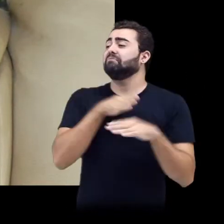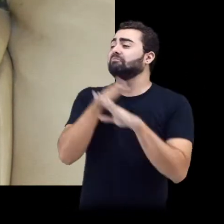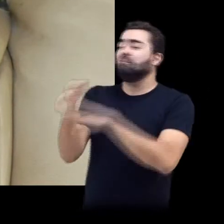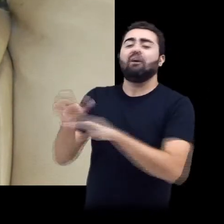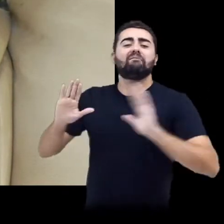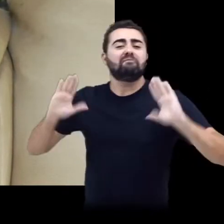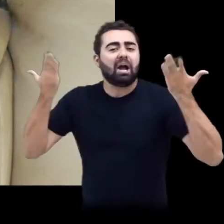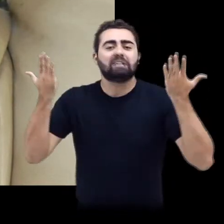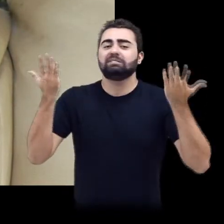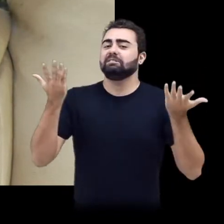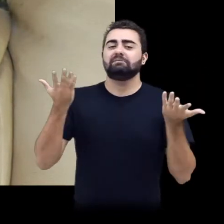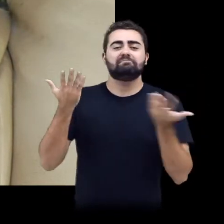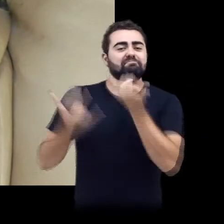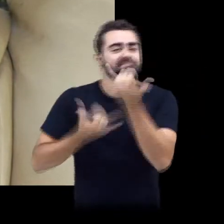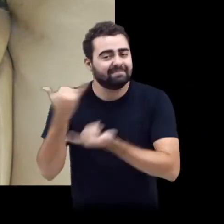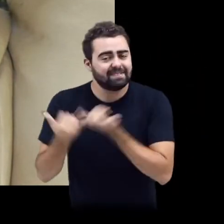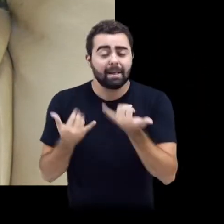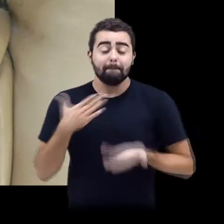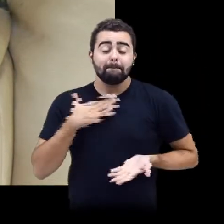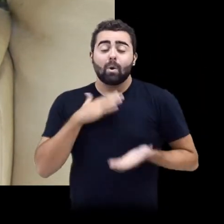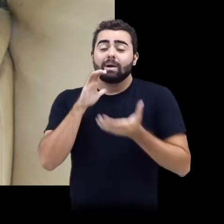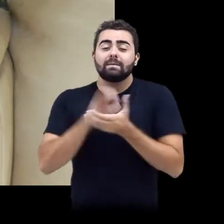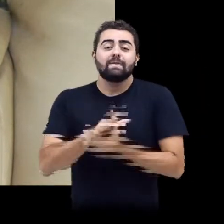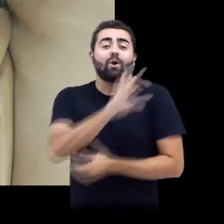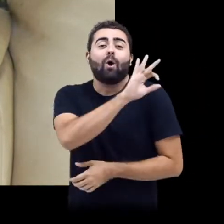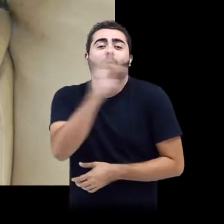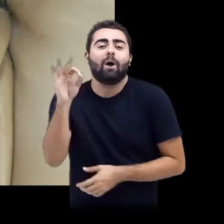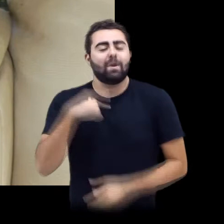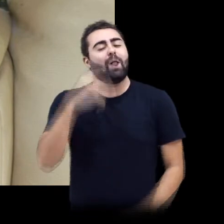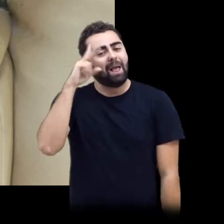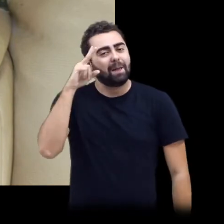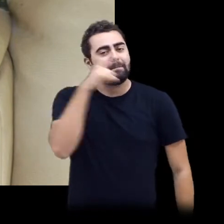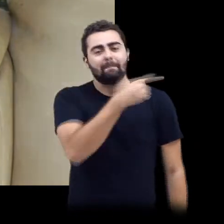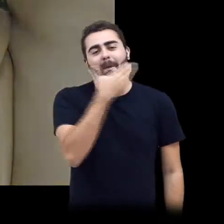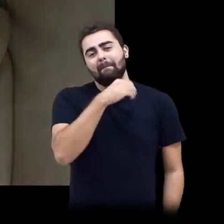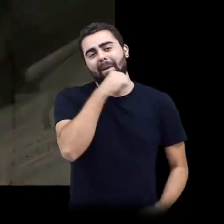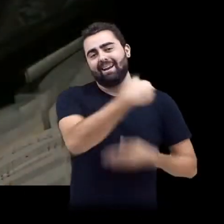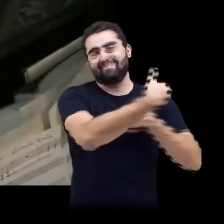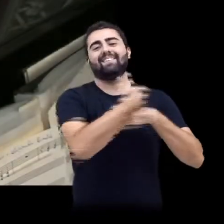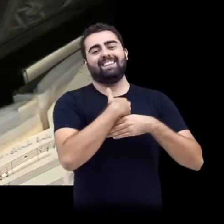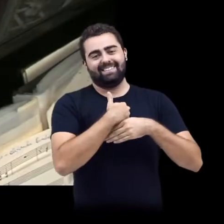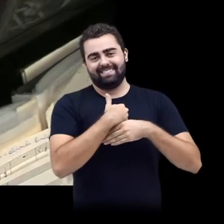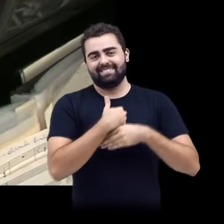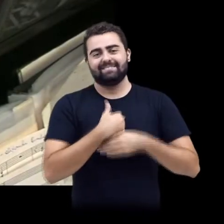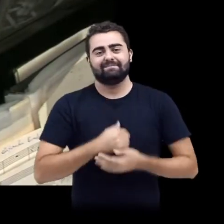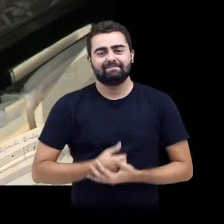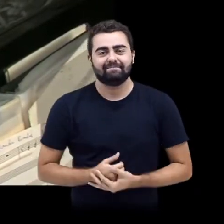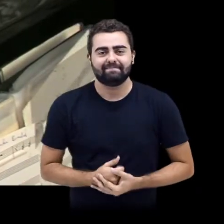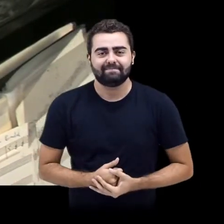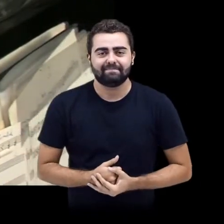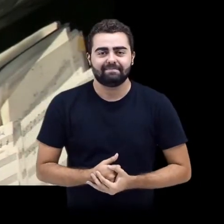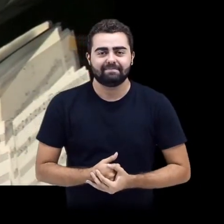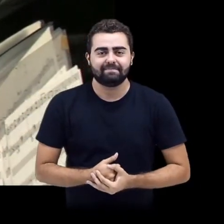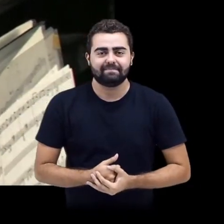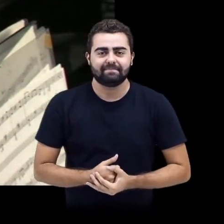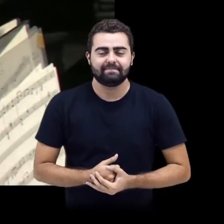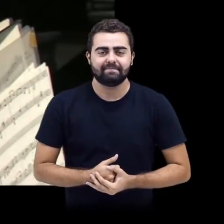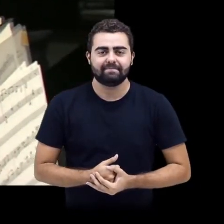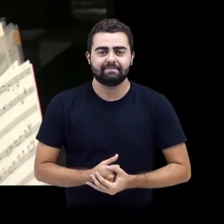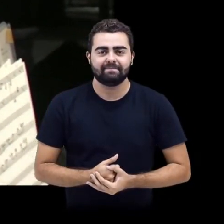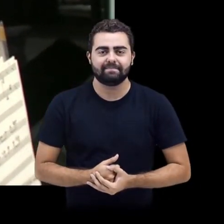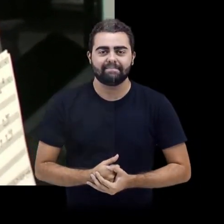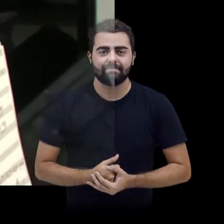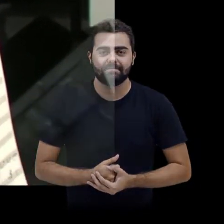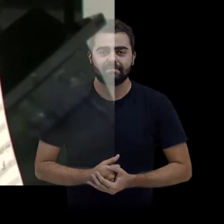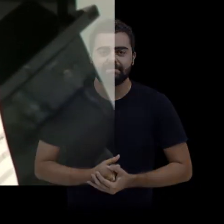se a gente tivesse. O meu casamento foi um retorno às nossas origens em Recife. Câmera passa por porta-retratos em